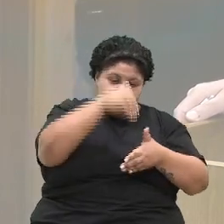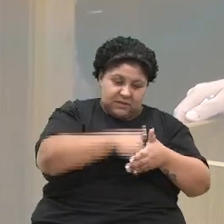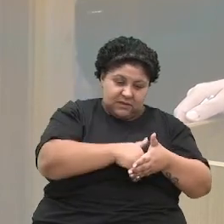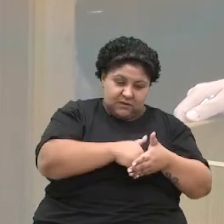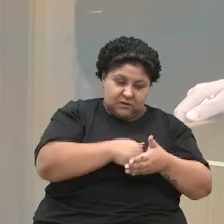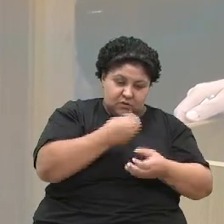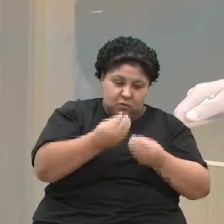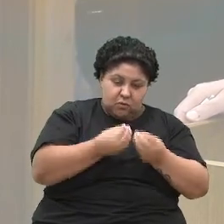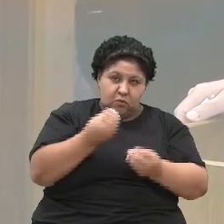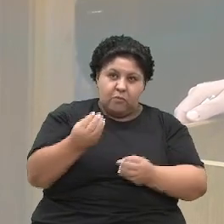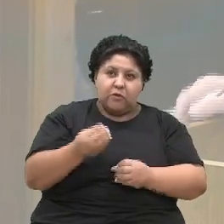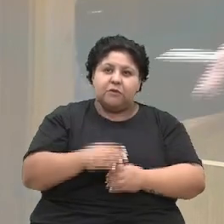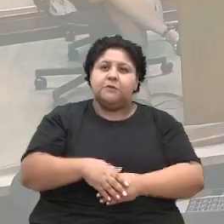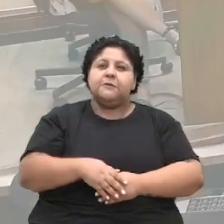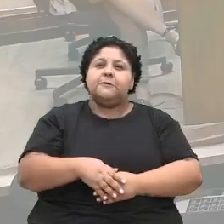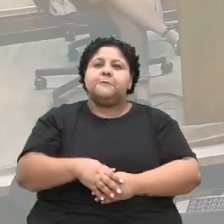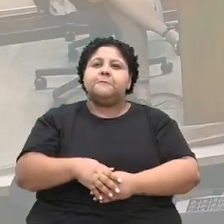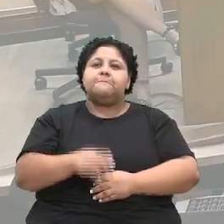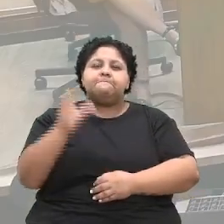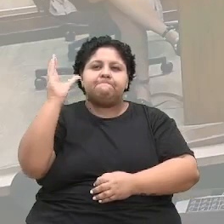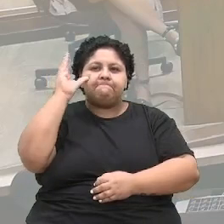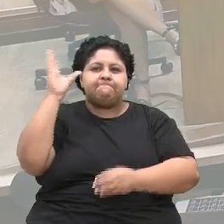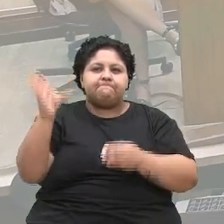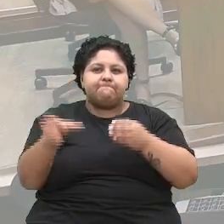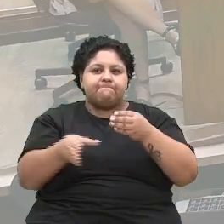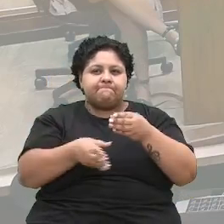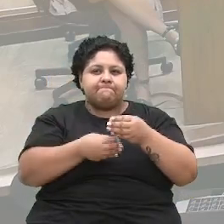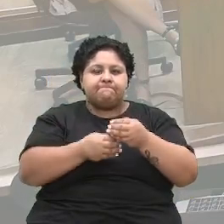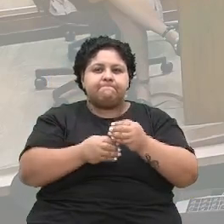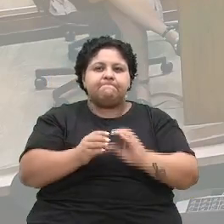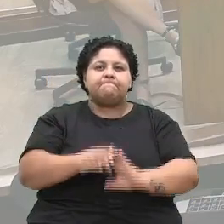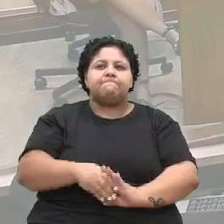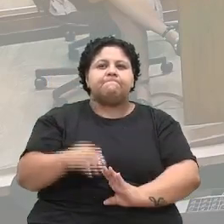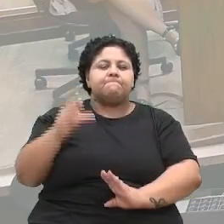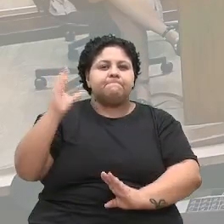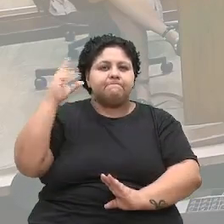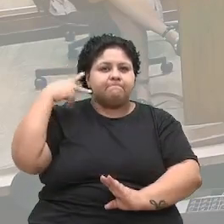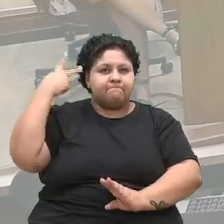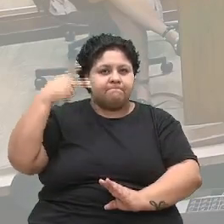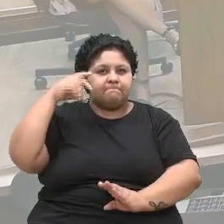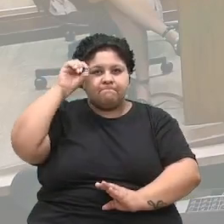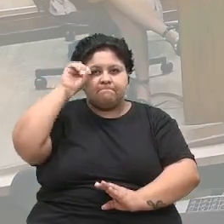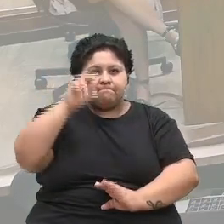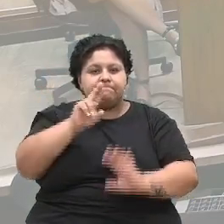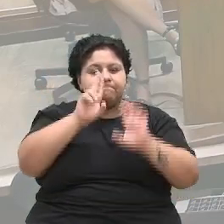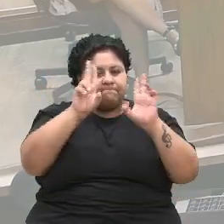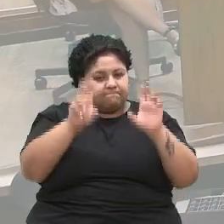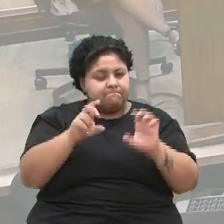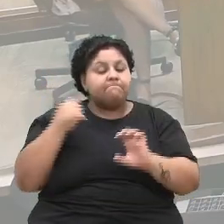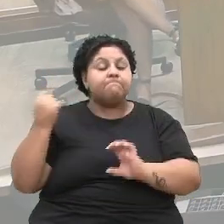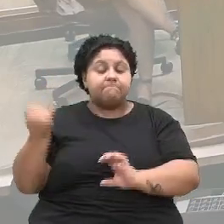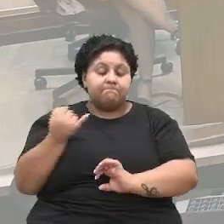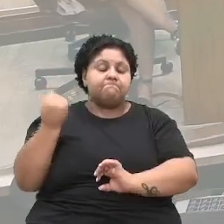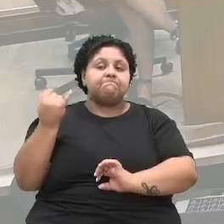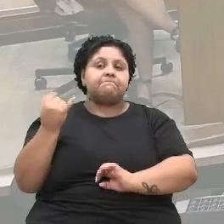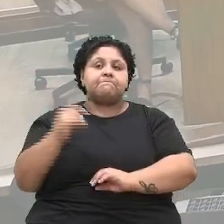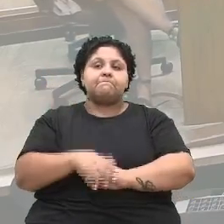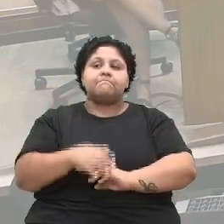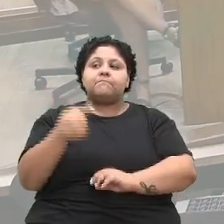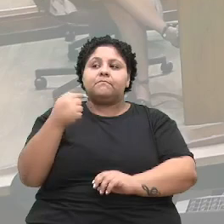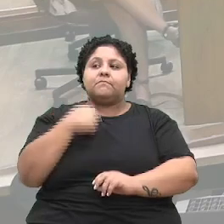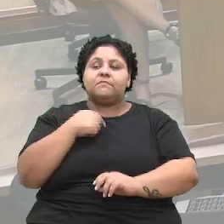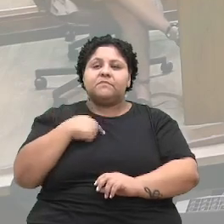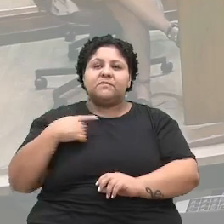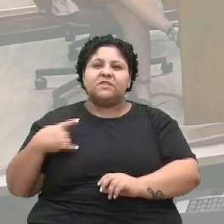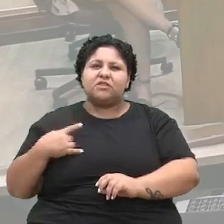Cadore, sua parte. Vereador Fiuza, esse tema é relevante. Eu, nos últimos